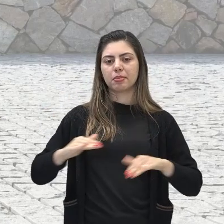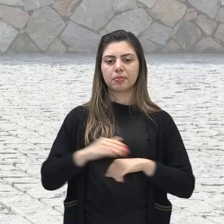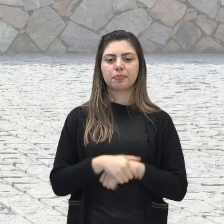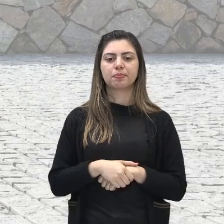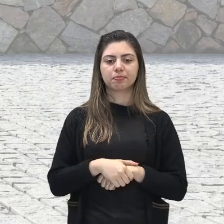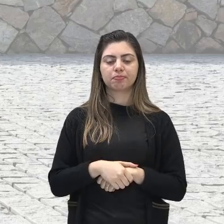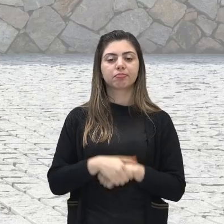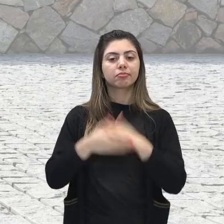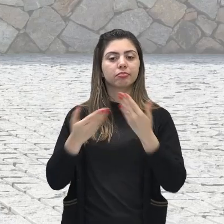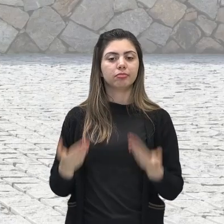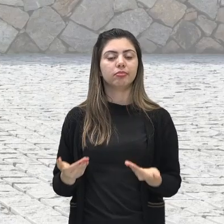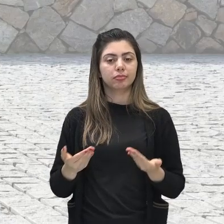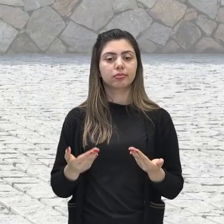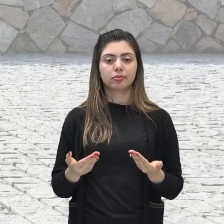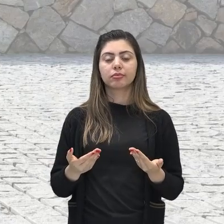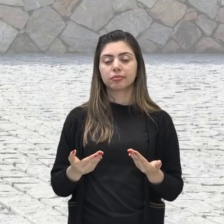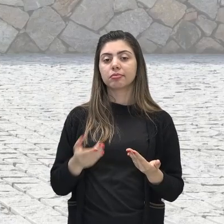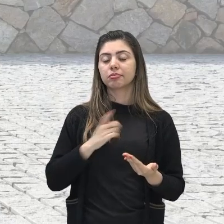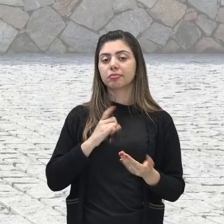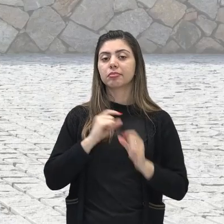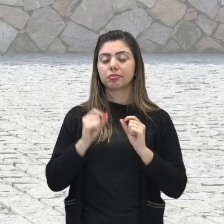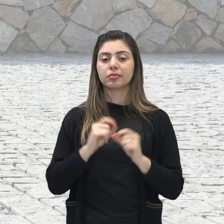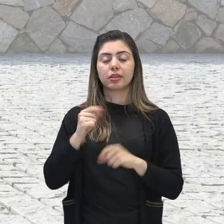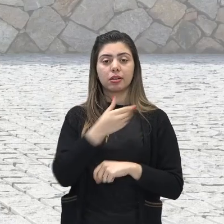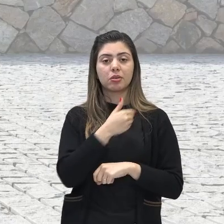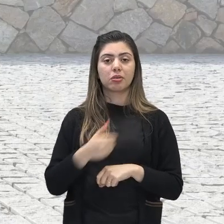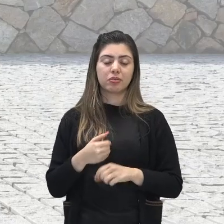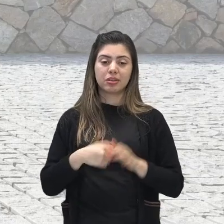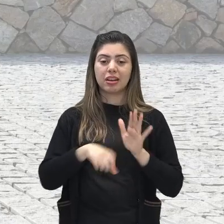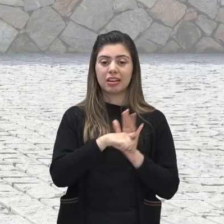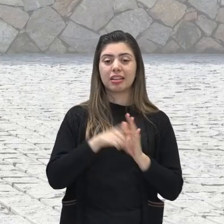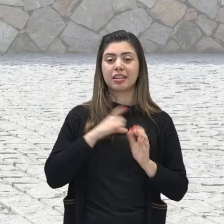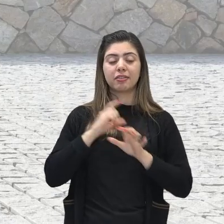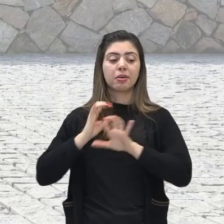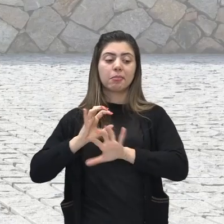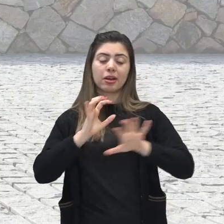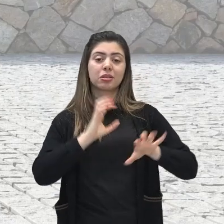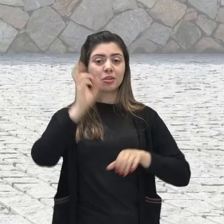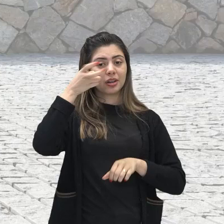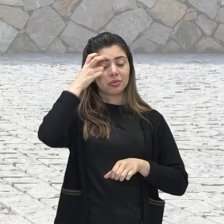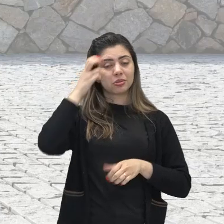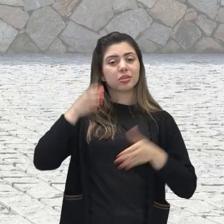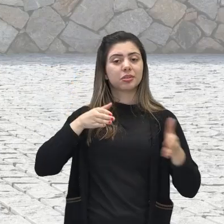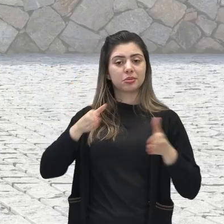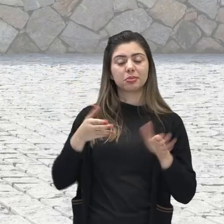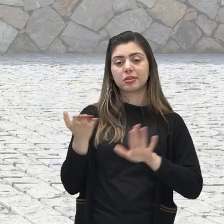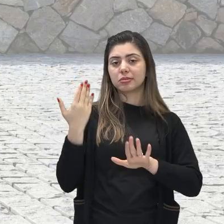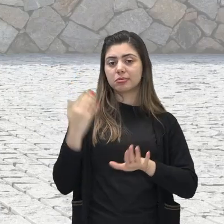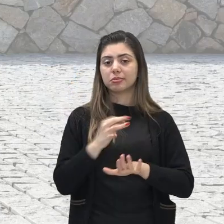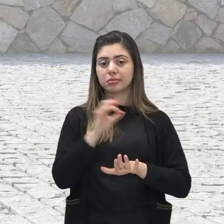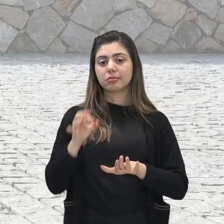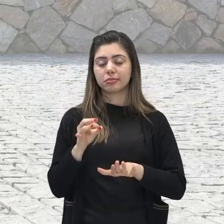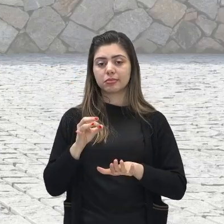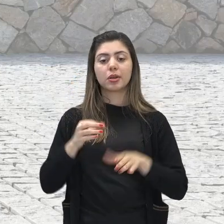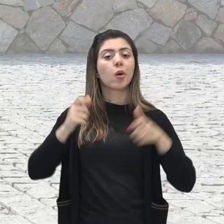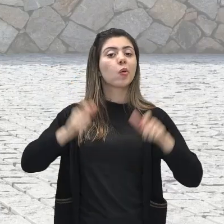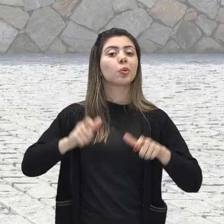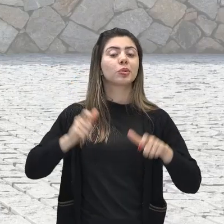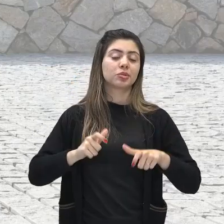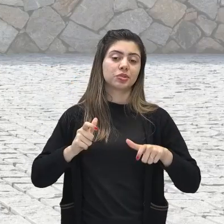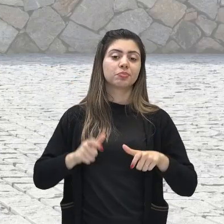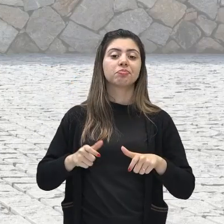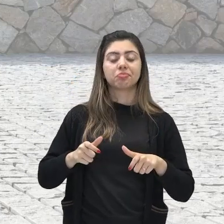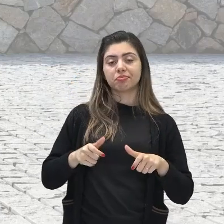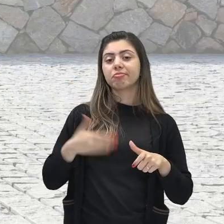apartheid. Então nós temos esse apartheid como um dos impactos culturais que aconteceram nesse momento aí dentro de onde?